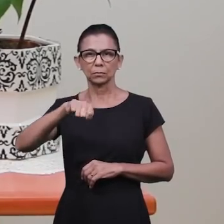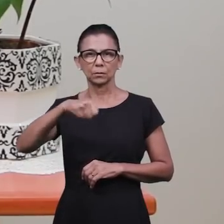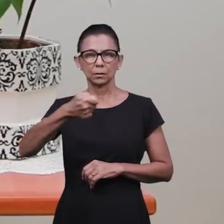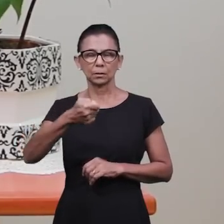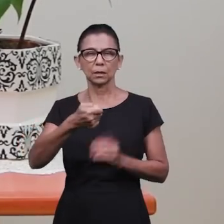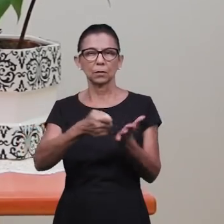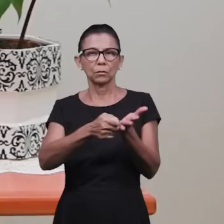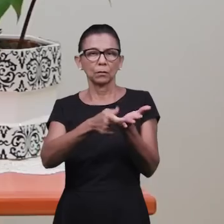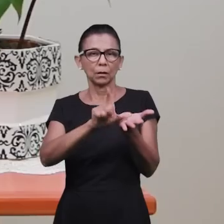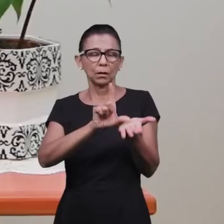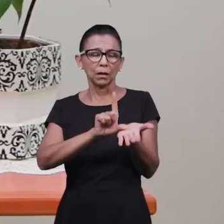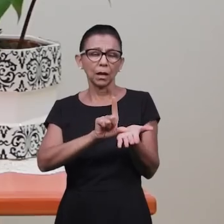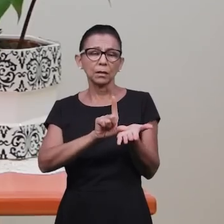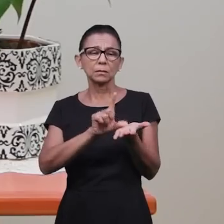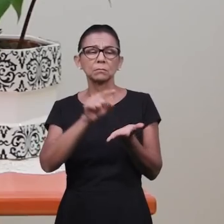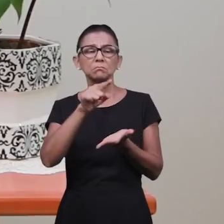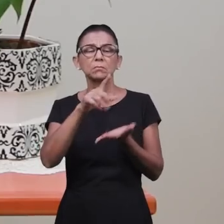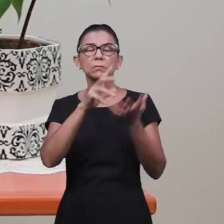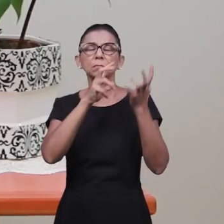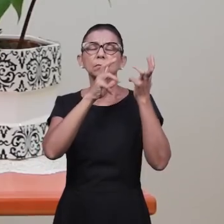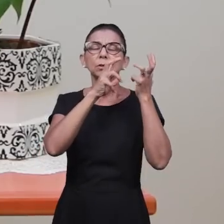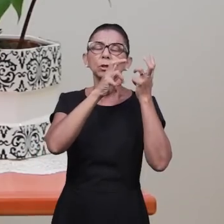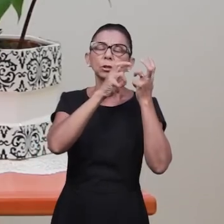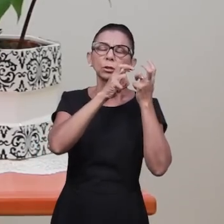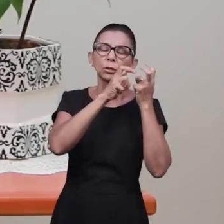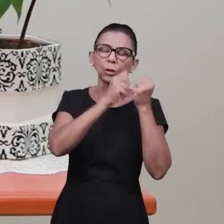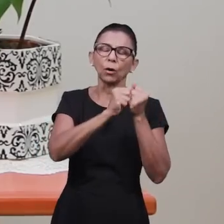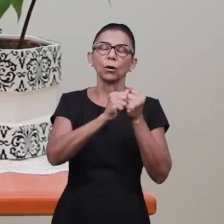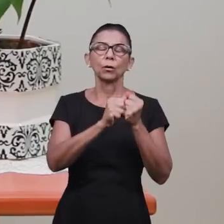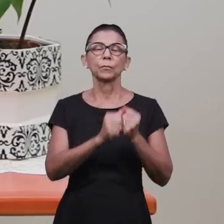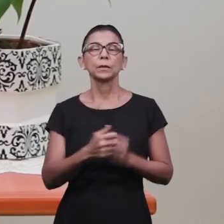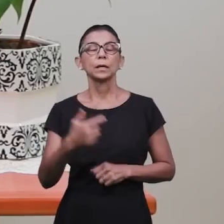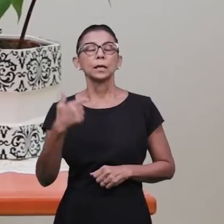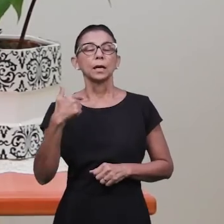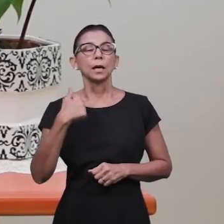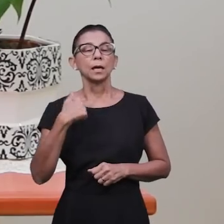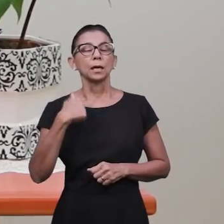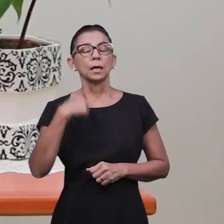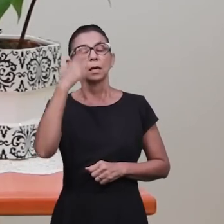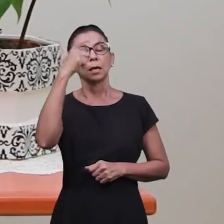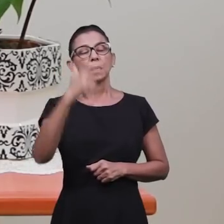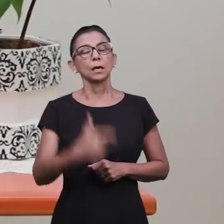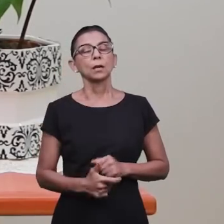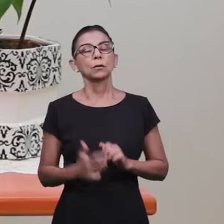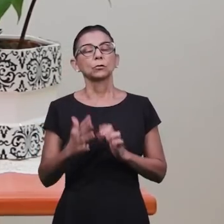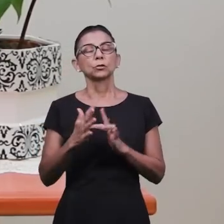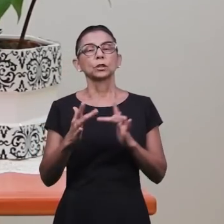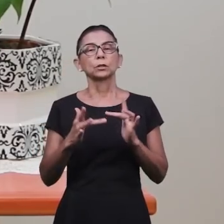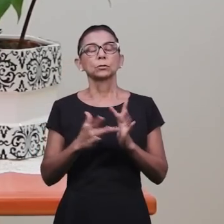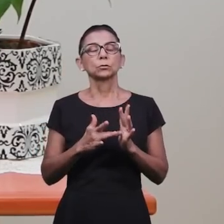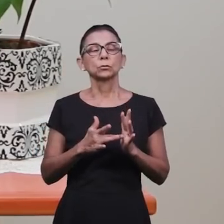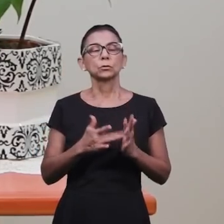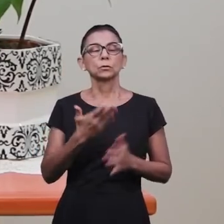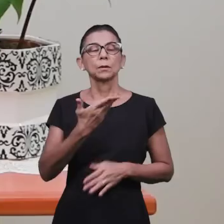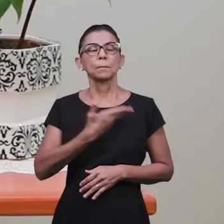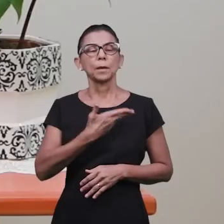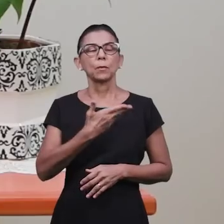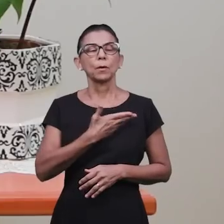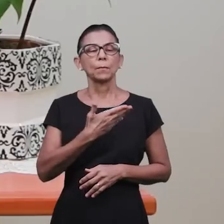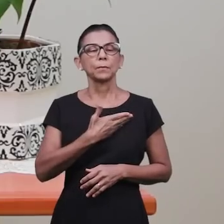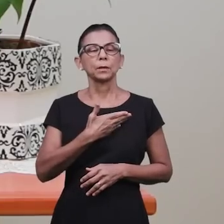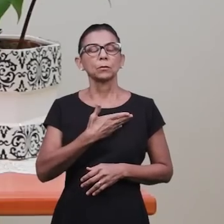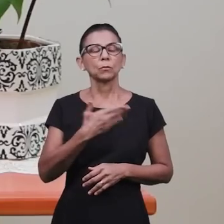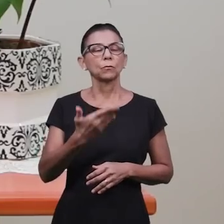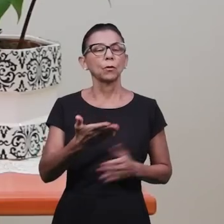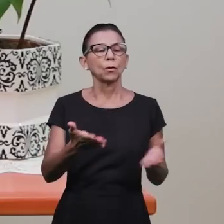Ora, Lázaro, ele estava morto, mas Jesus, ele é a ressurreição, ele é a vida.